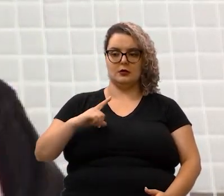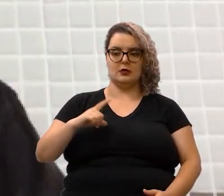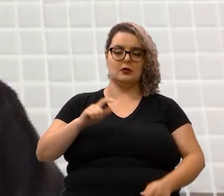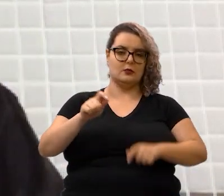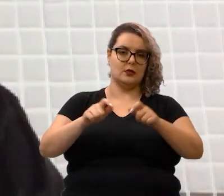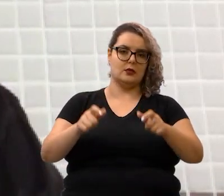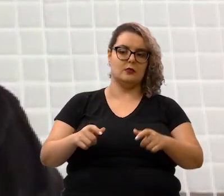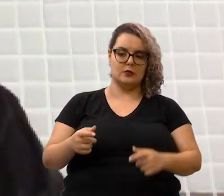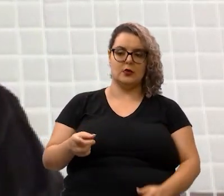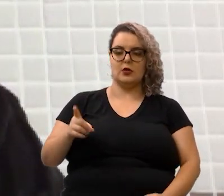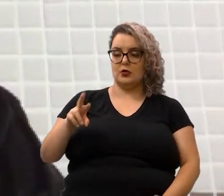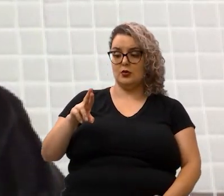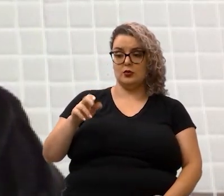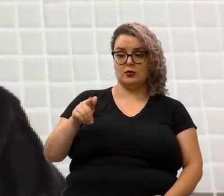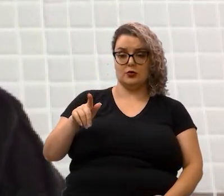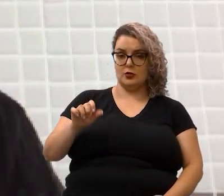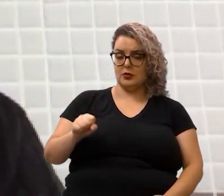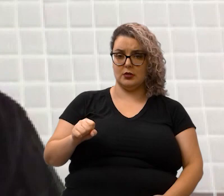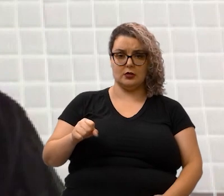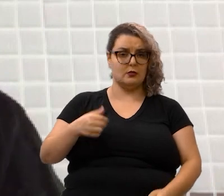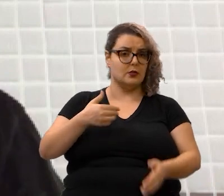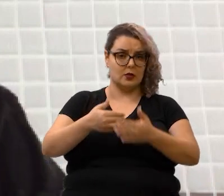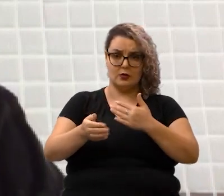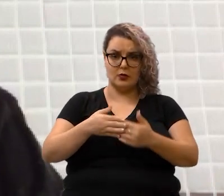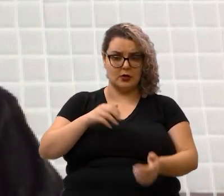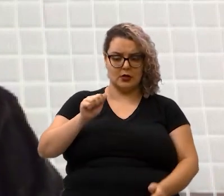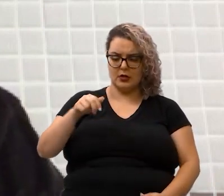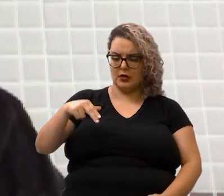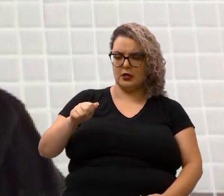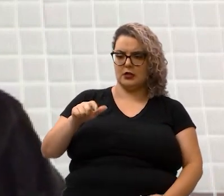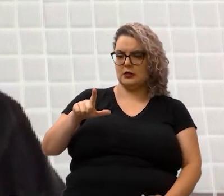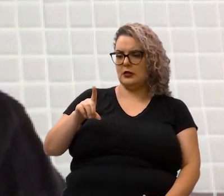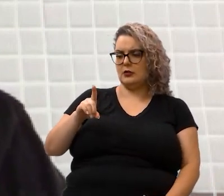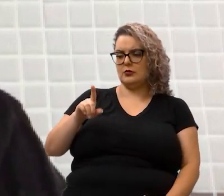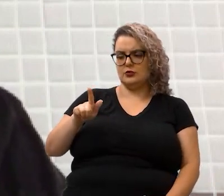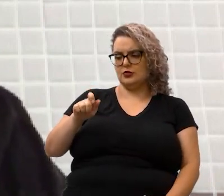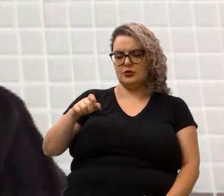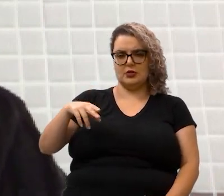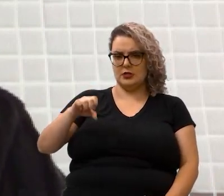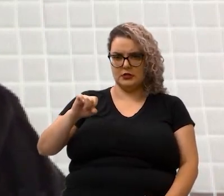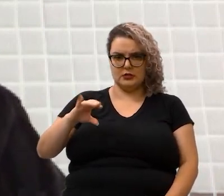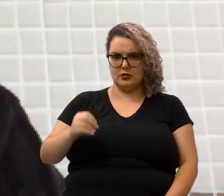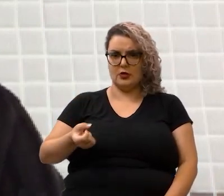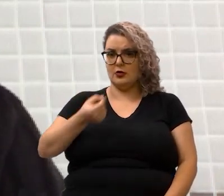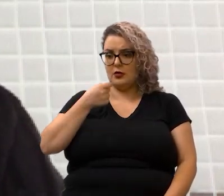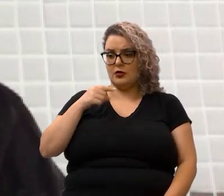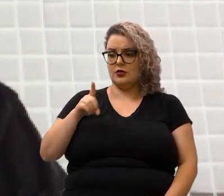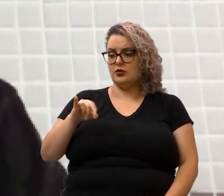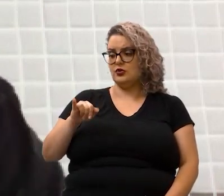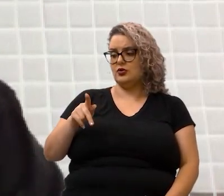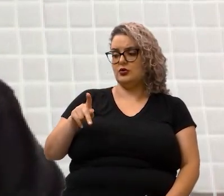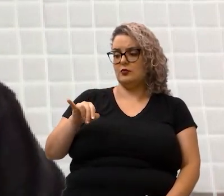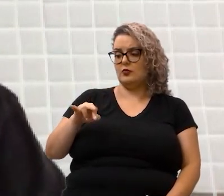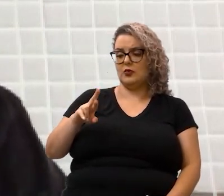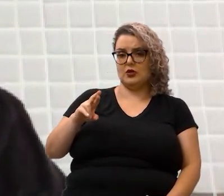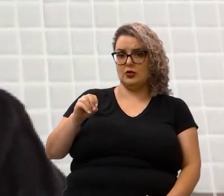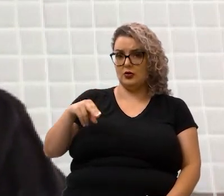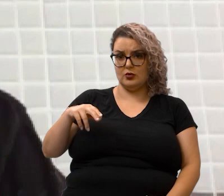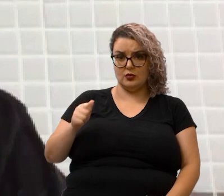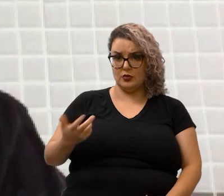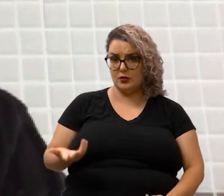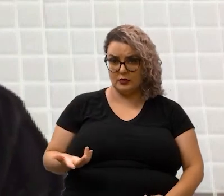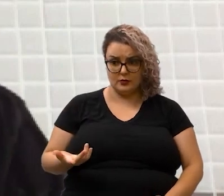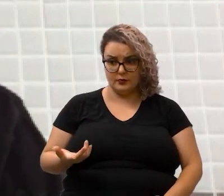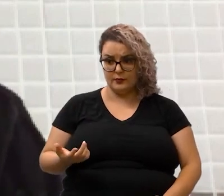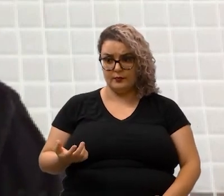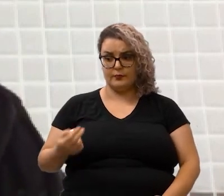gente que são as drogas mais fortes, mas qualquer analgésico, desde uma dipirona, tem gente que toma isso, né, como toma um anti-inflamatório